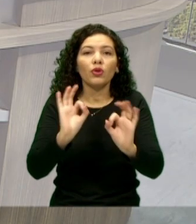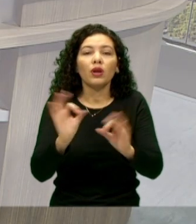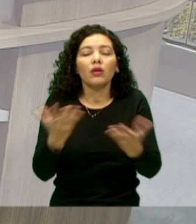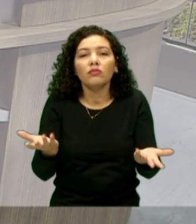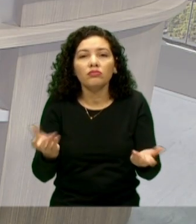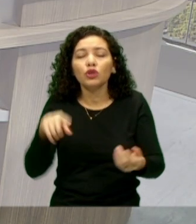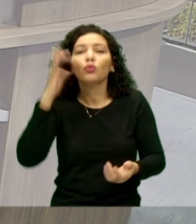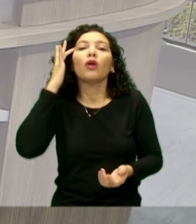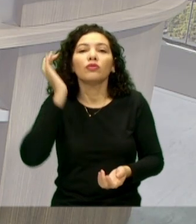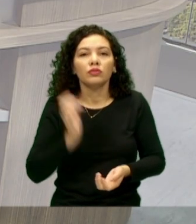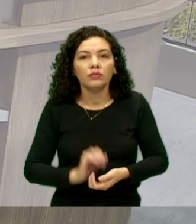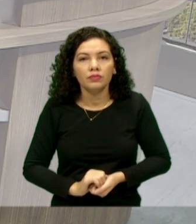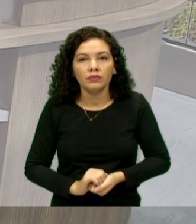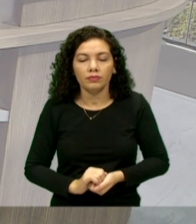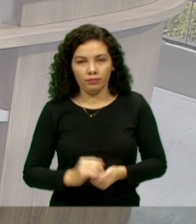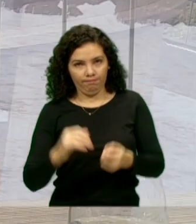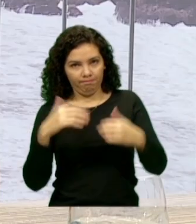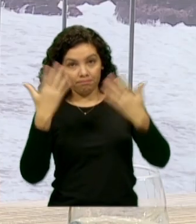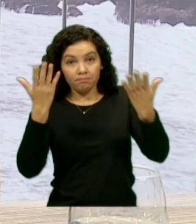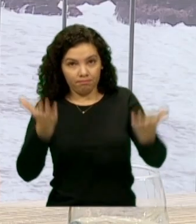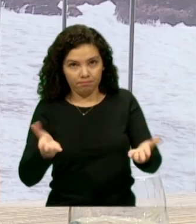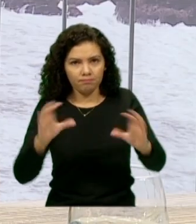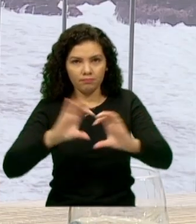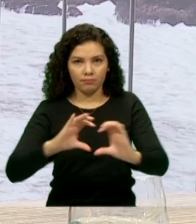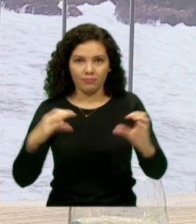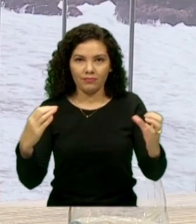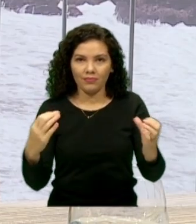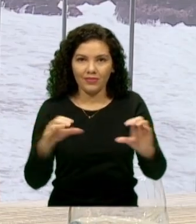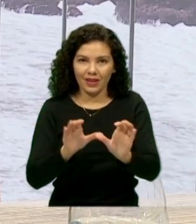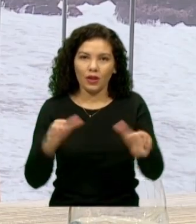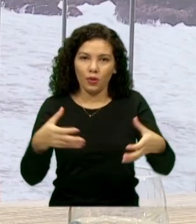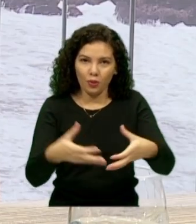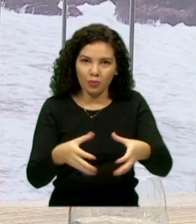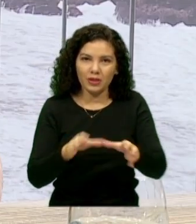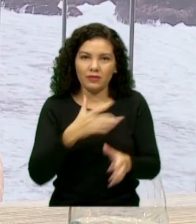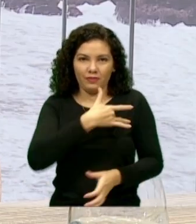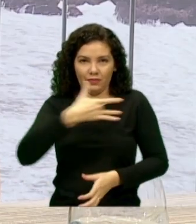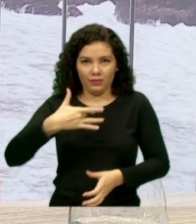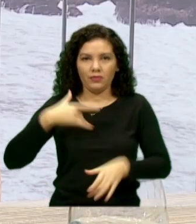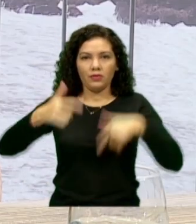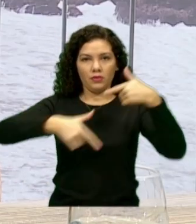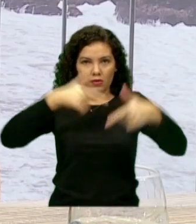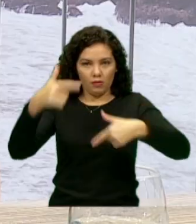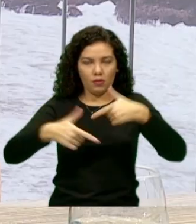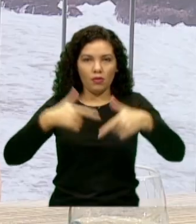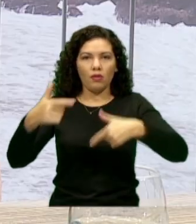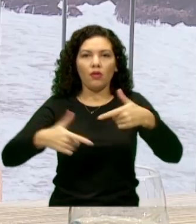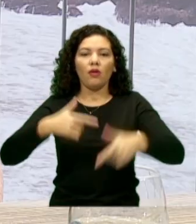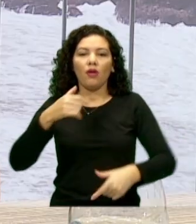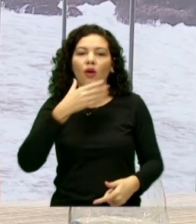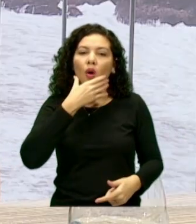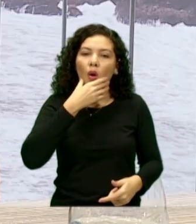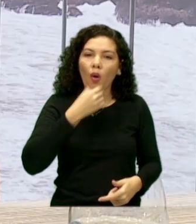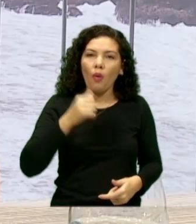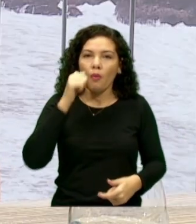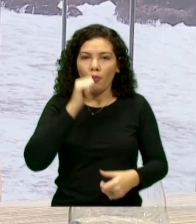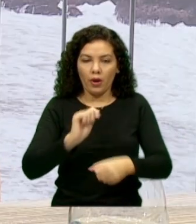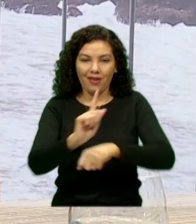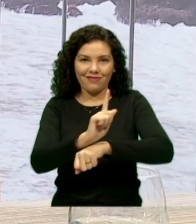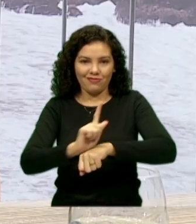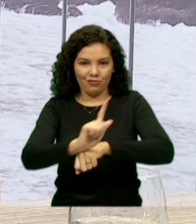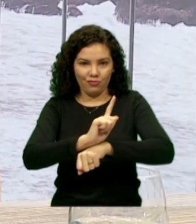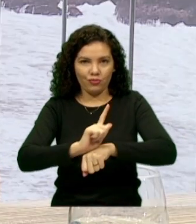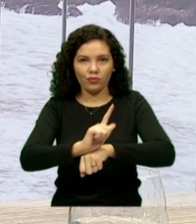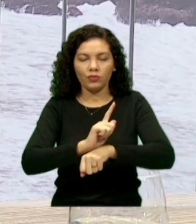Então, a Comissão de Saúde do Trabalhador e Intergestora de Saúde do Trabalhador